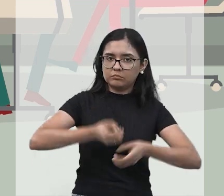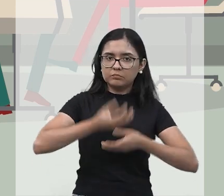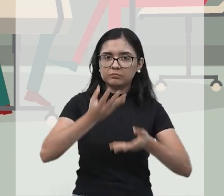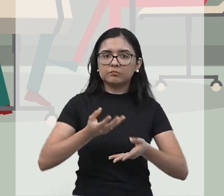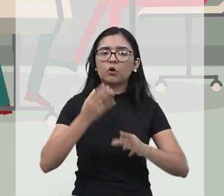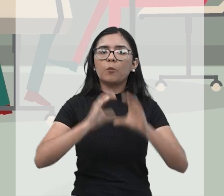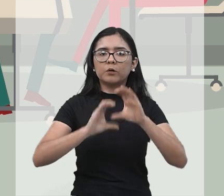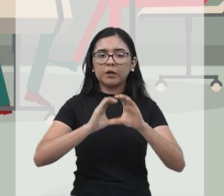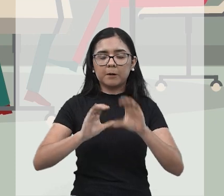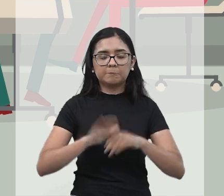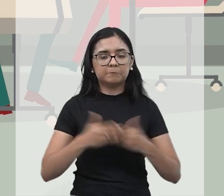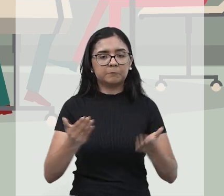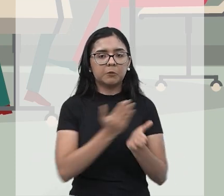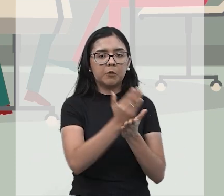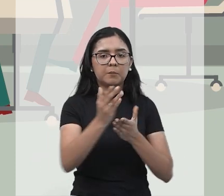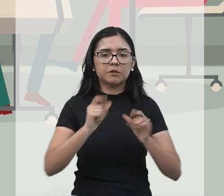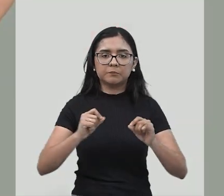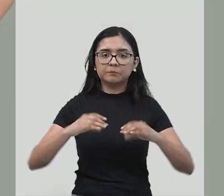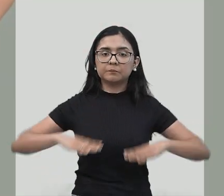mensagens. Então vamos começar com